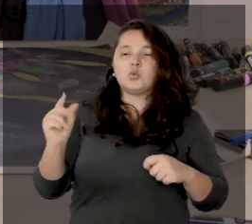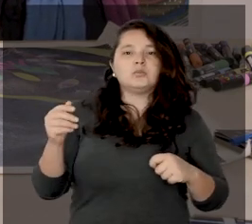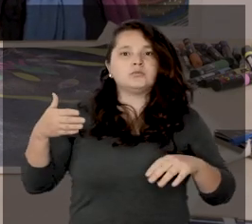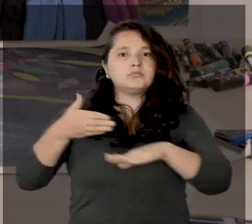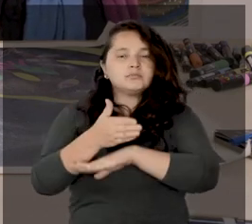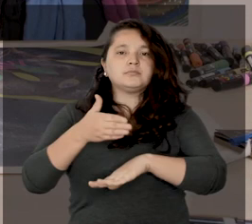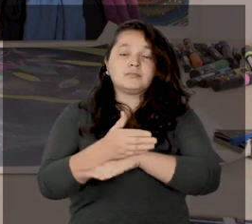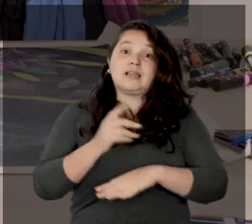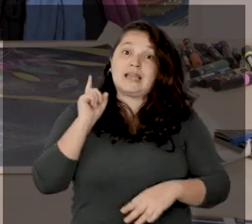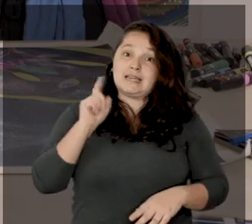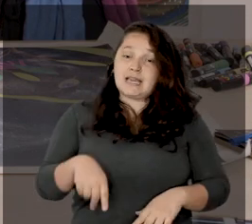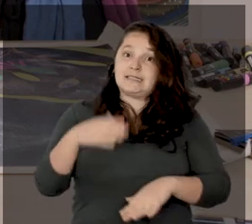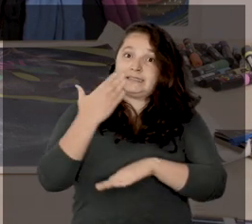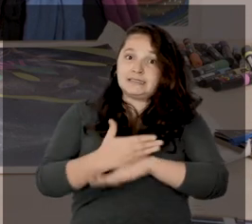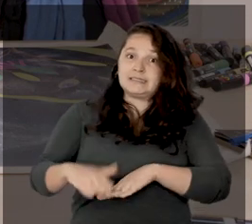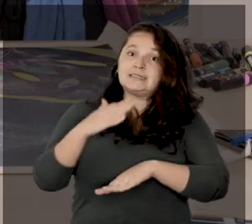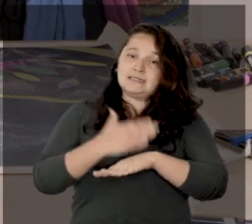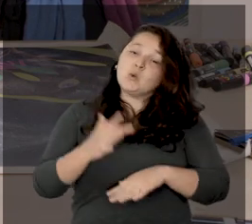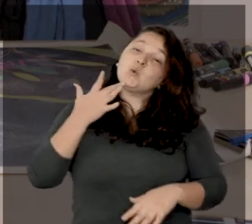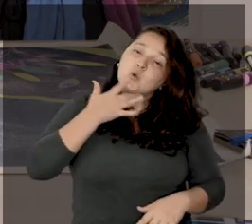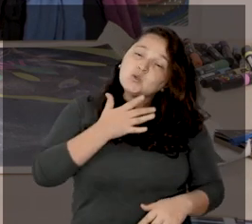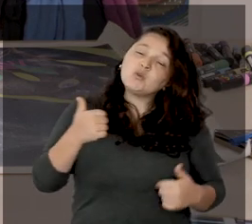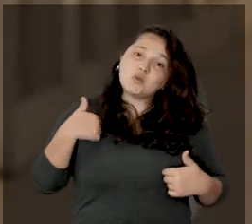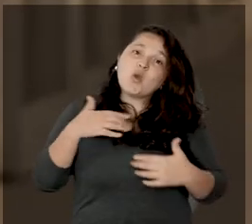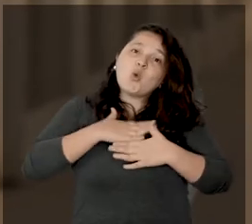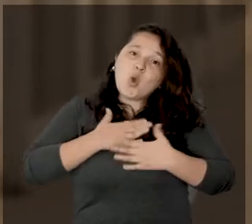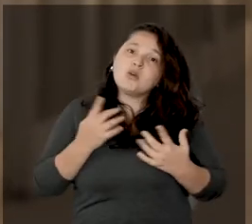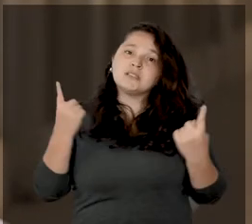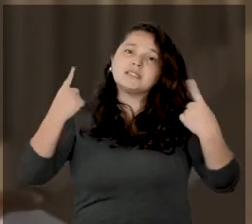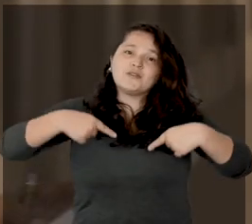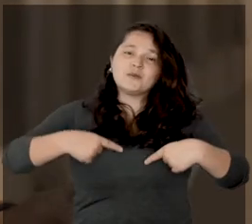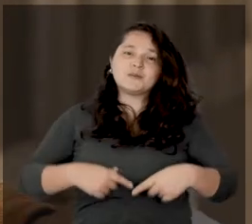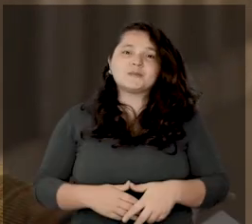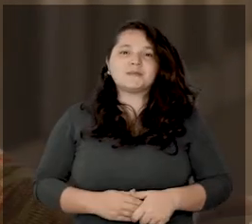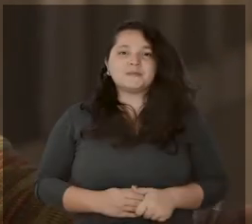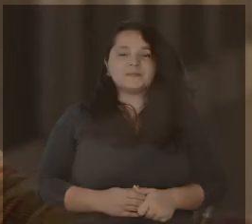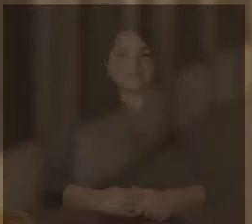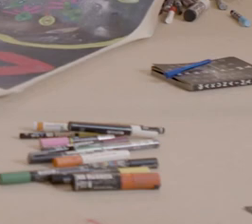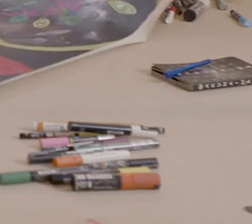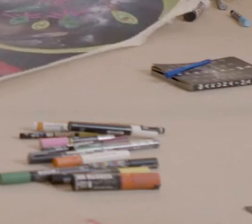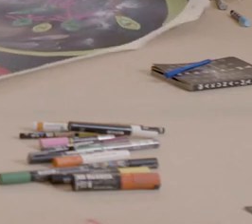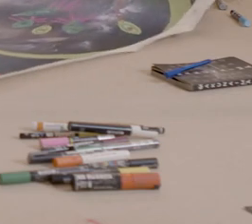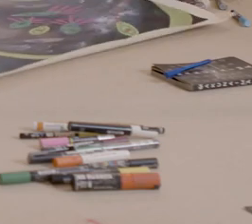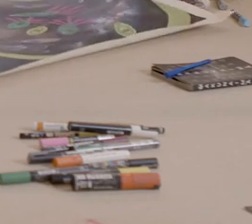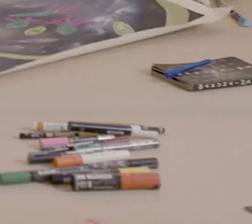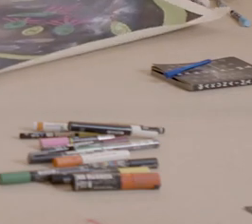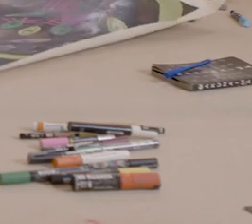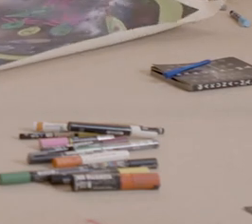um exercício muito, muito gostoso. Eu gosto desses desafios.